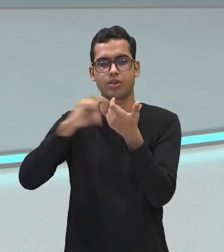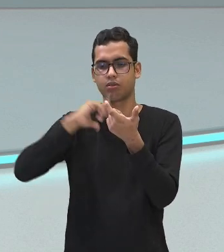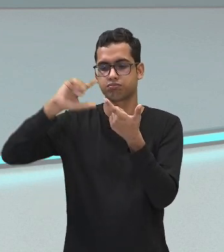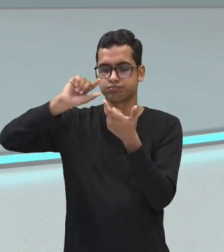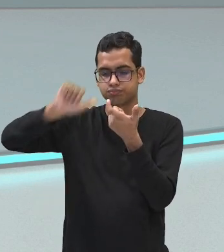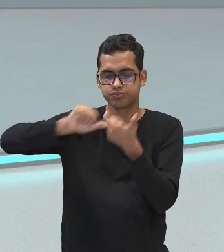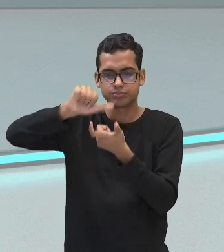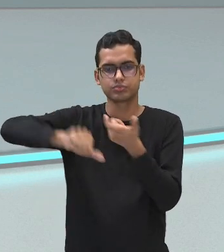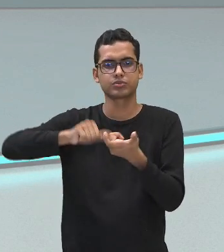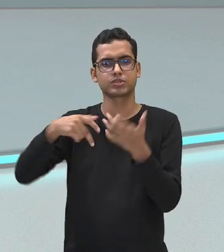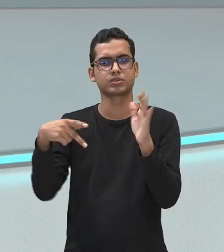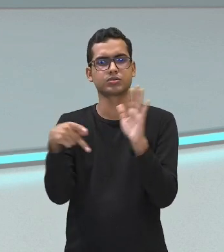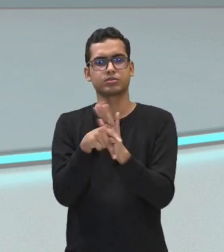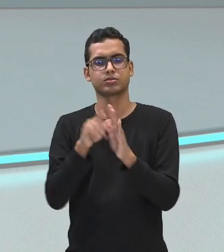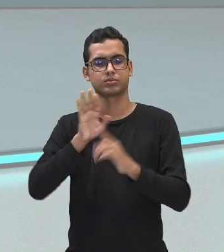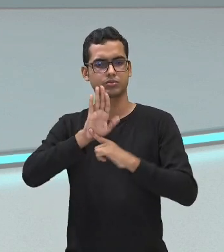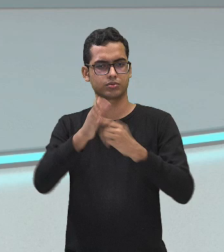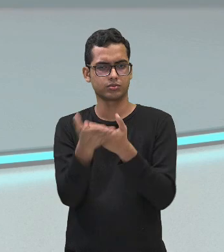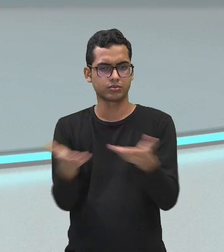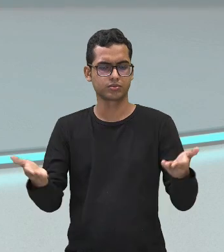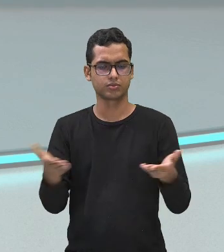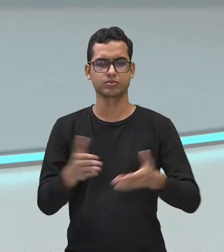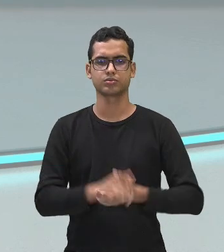E agora eu apresento a vocês as